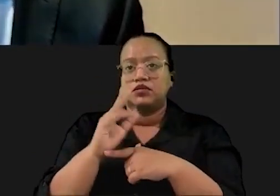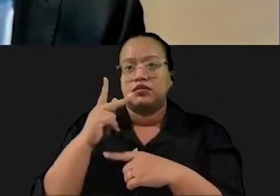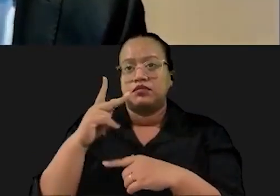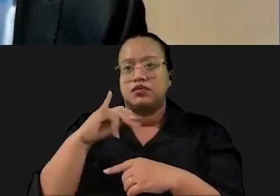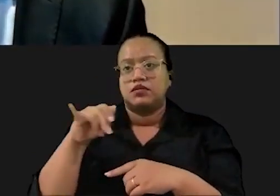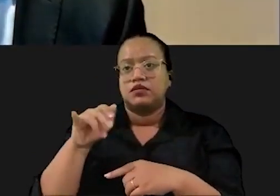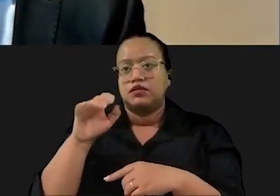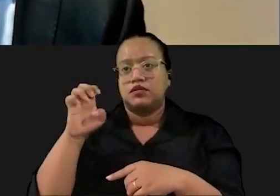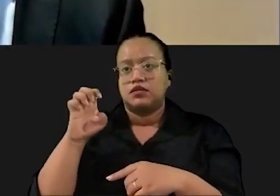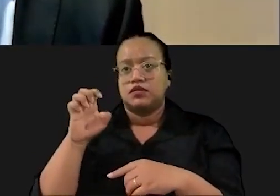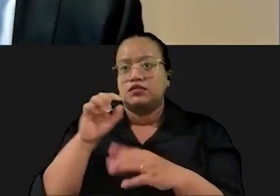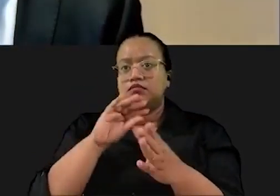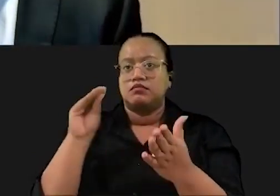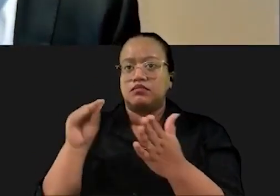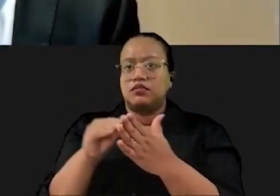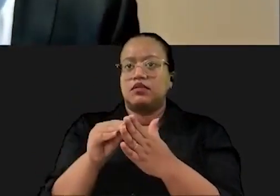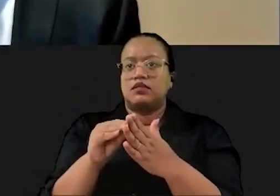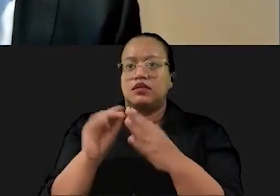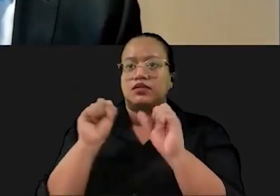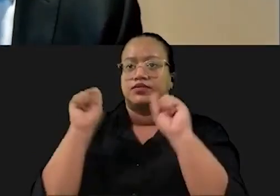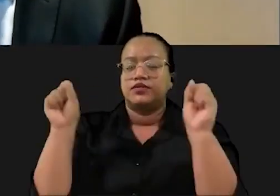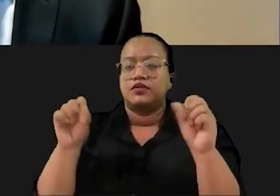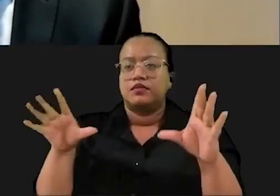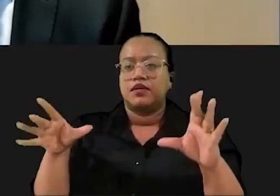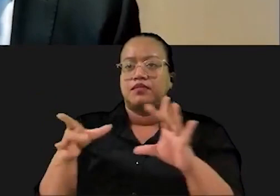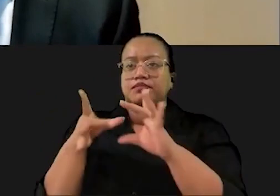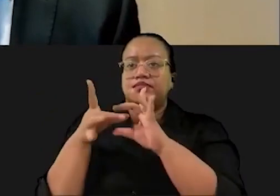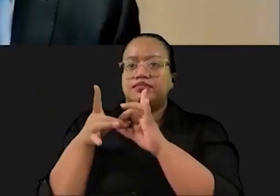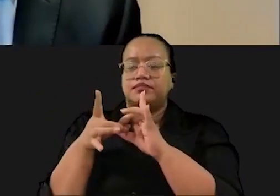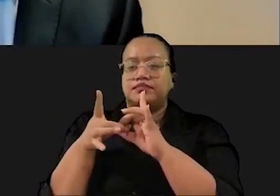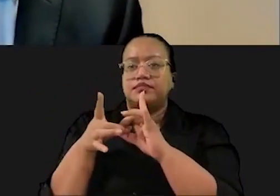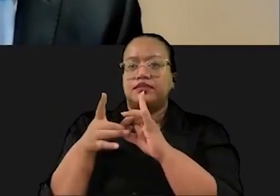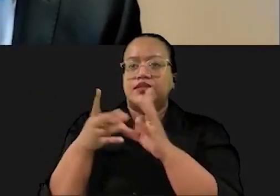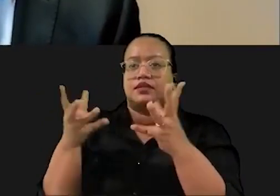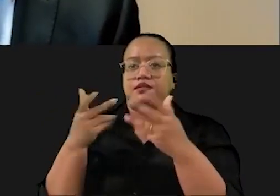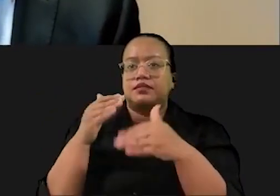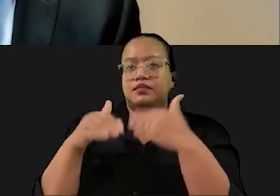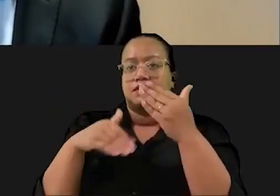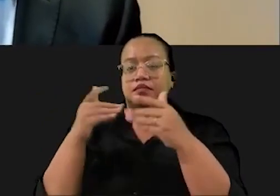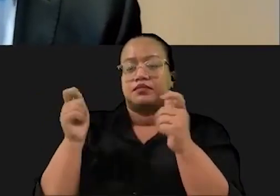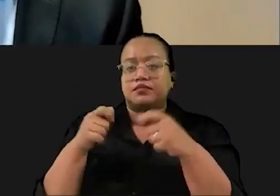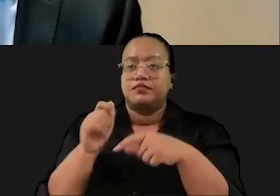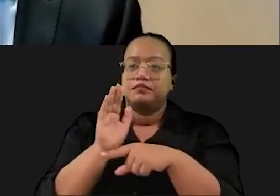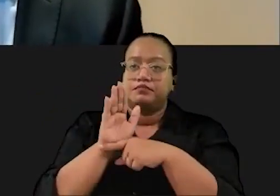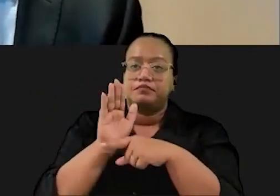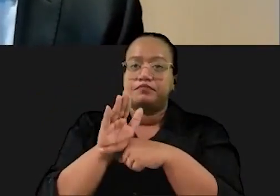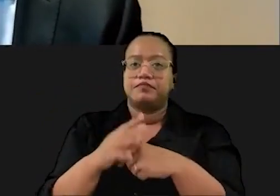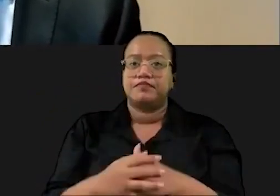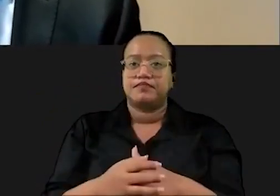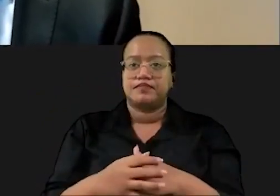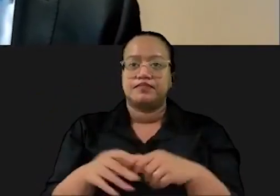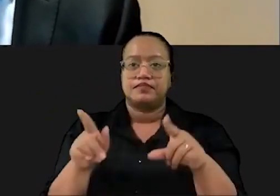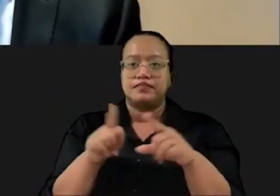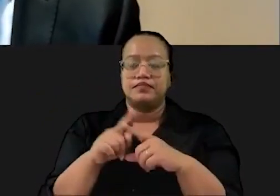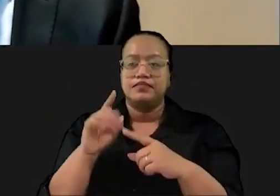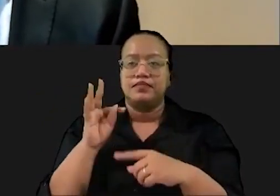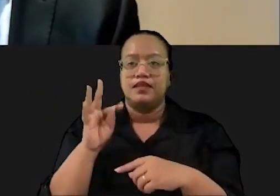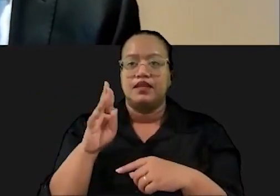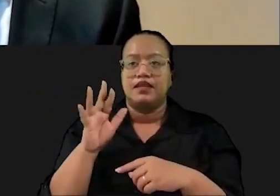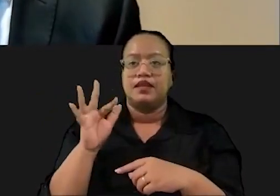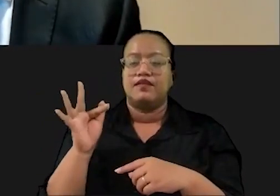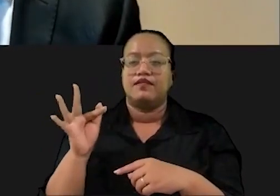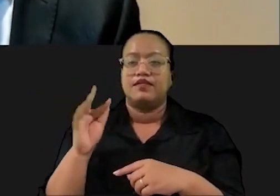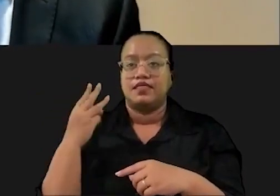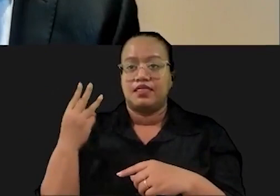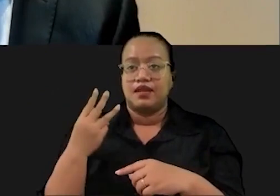né? E nós temos aqui no TRF3 algo também que pode ser bastante útil nesse quesito